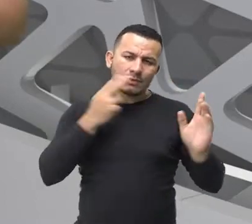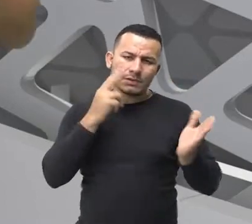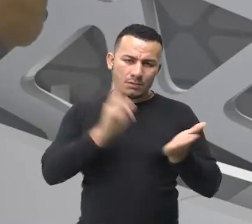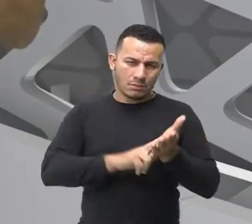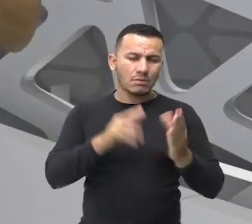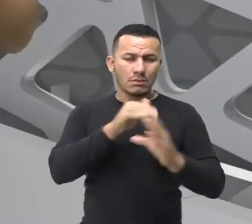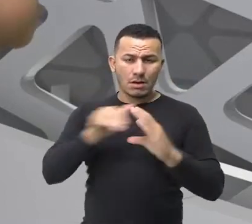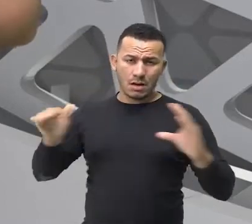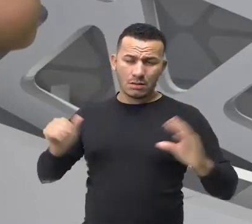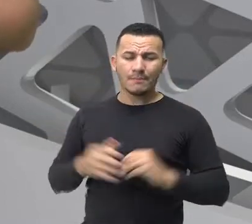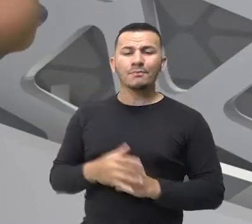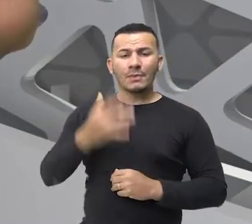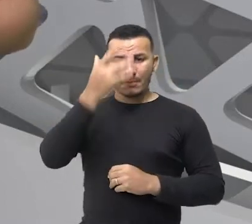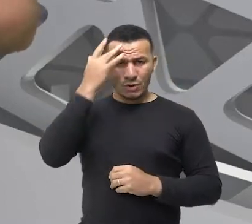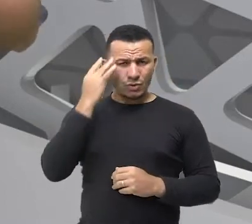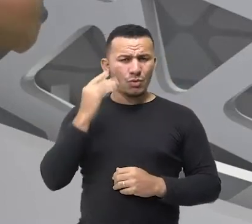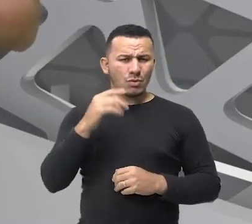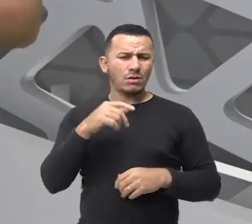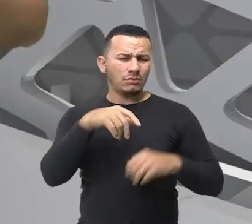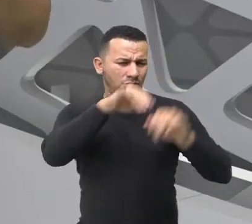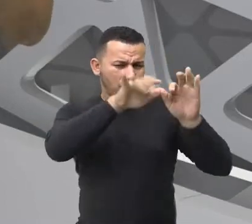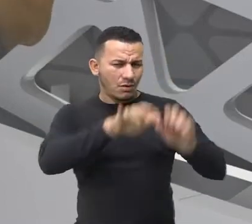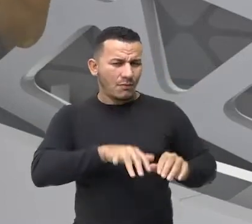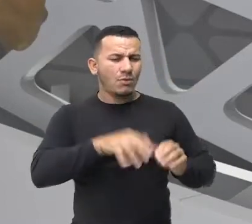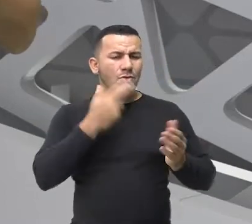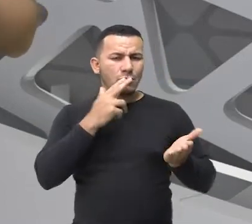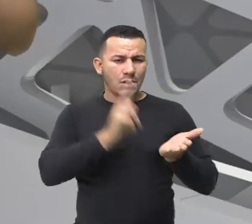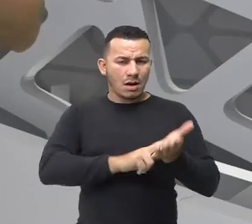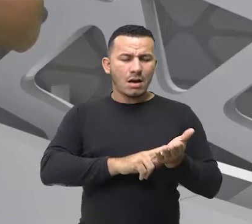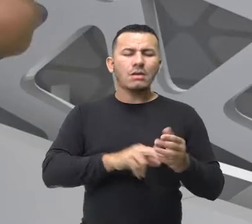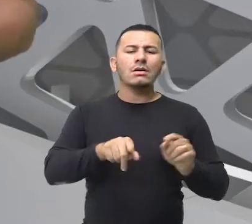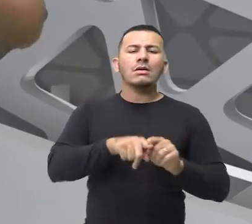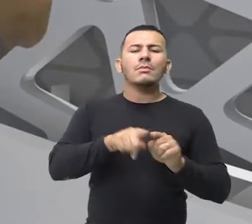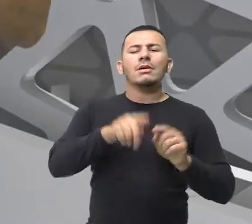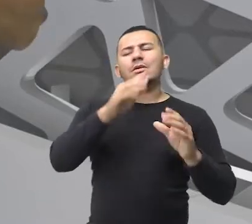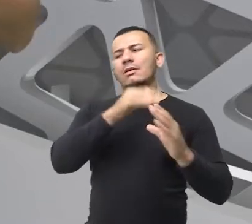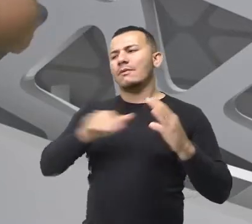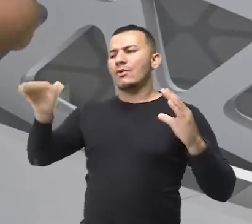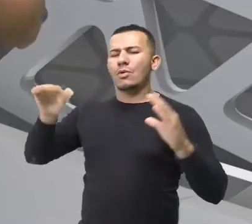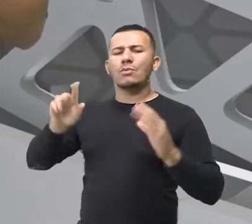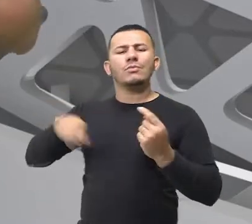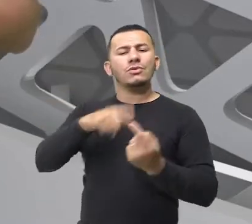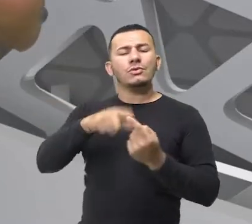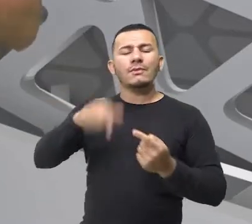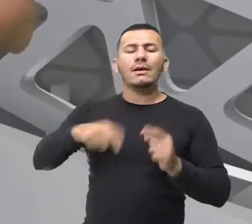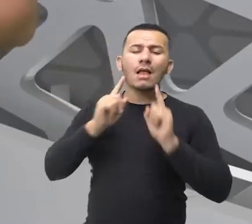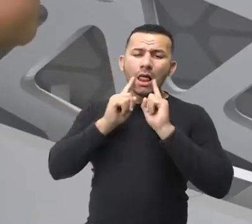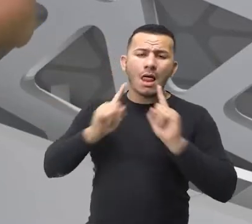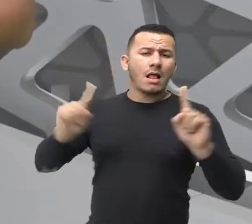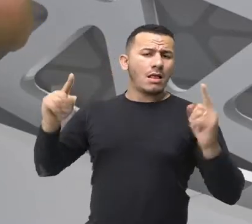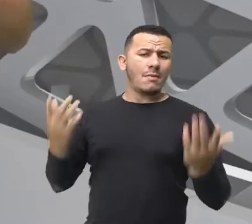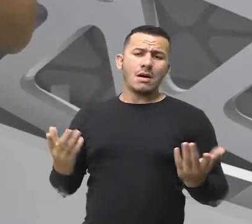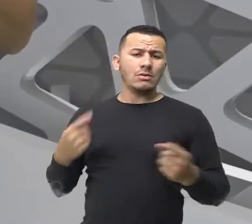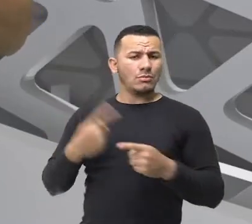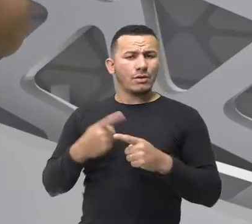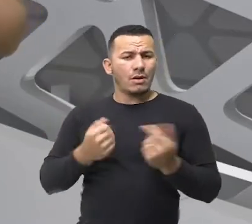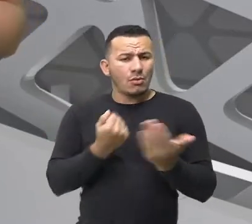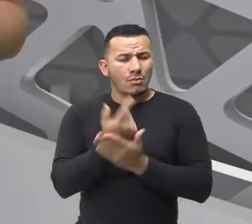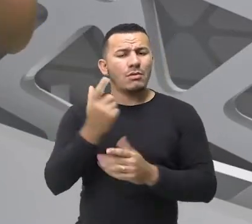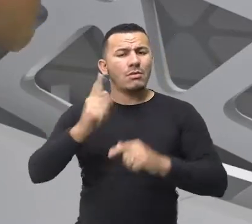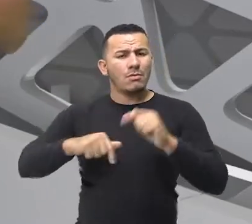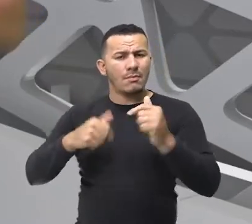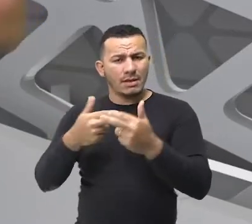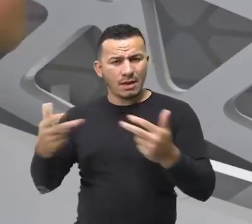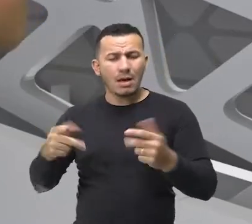reclamação Observe que a pessoa que escreveu essa carta que enviou ela reclama dessa situação de